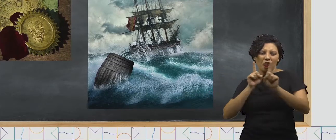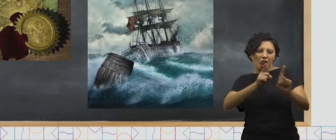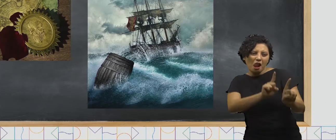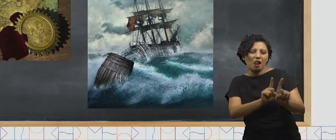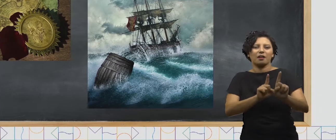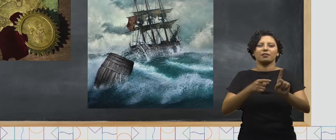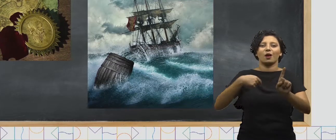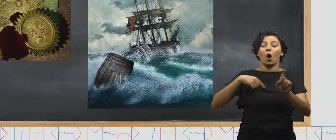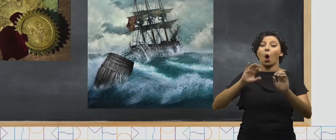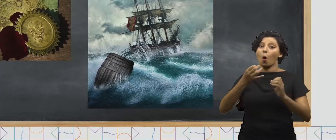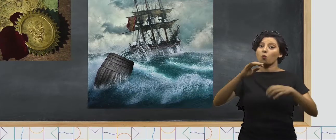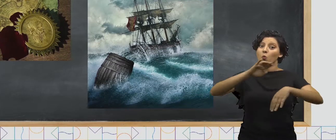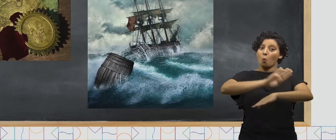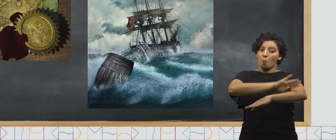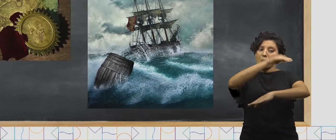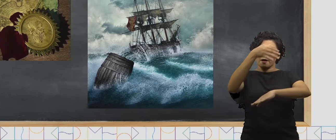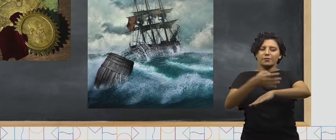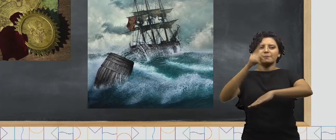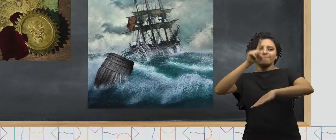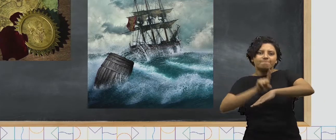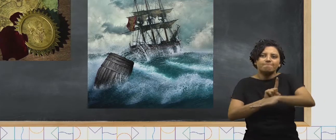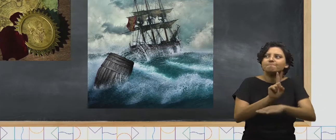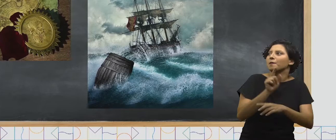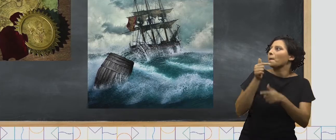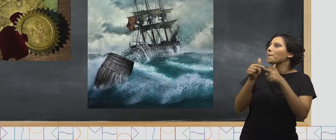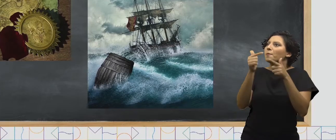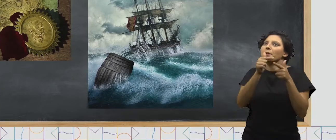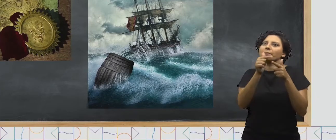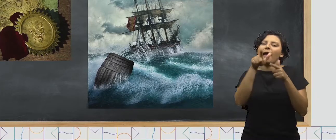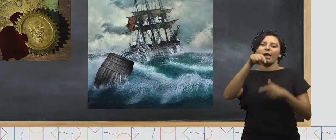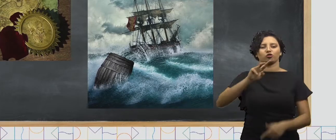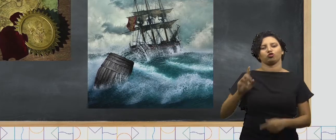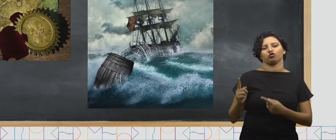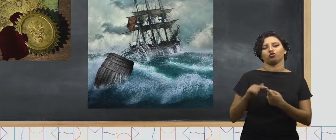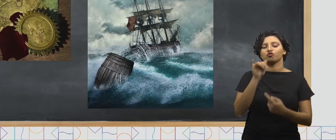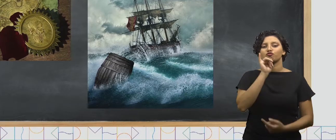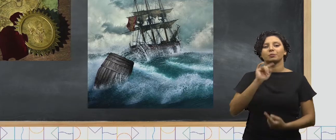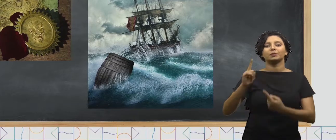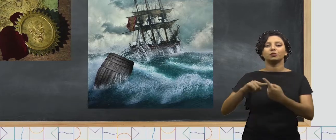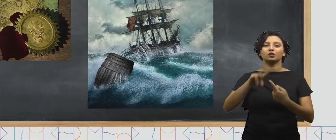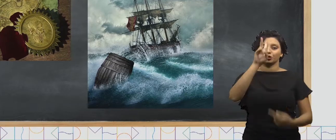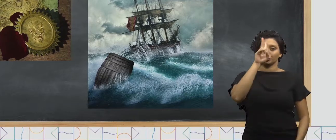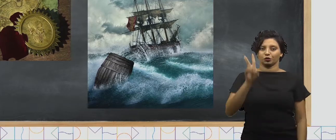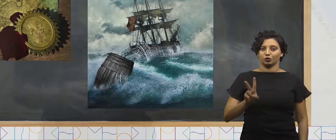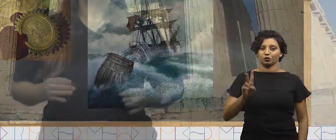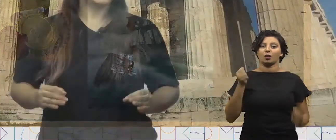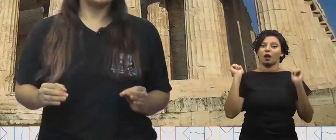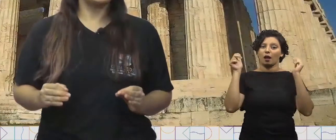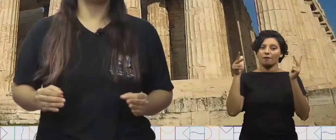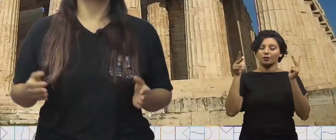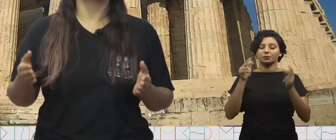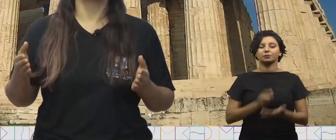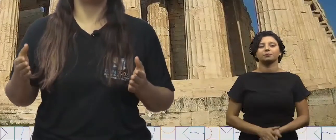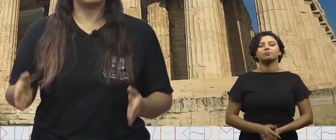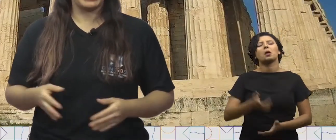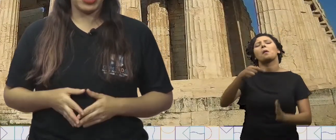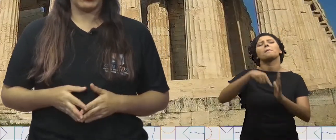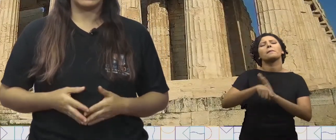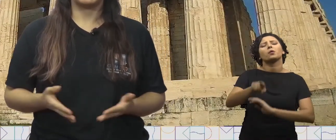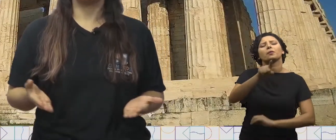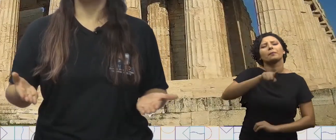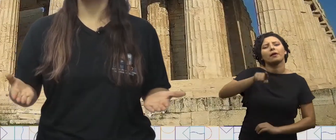uma enrascada em uma caverna, são exemplos de narrativas de aventura. Quero te fazer